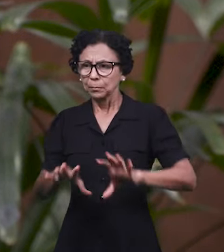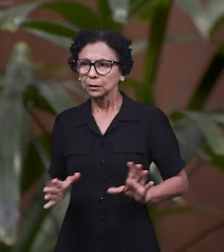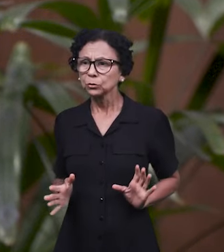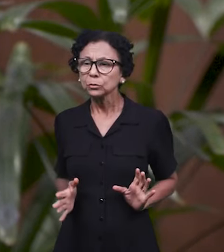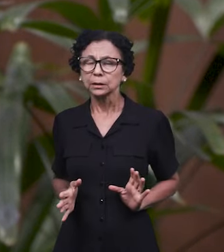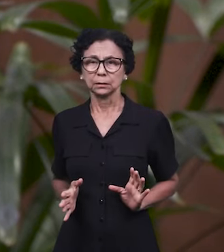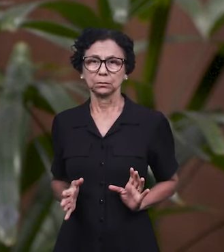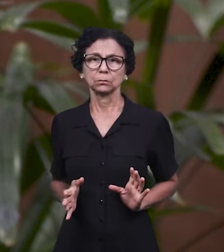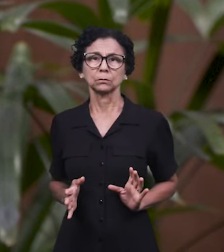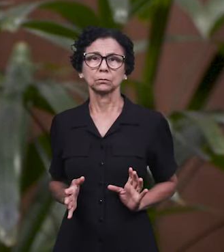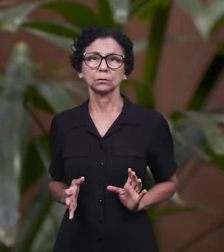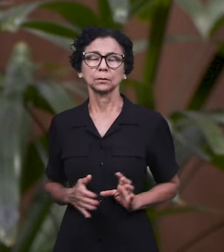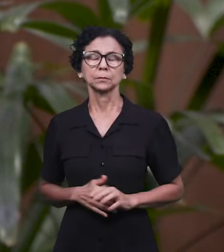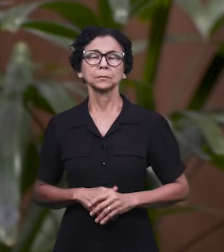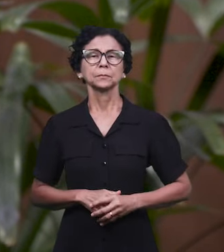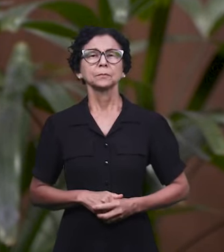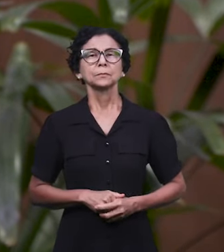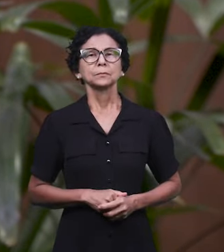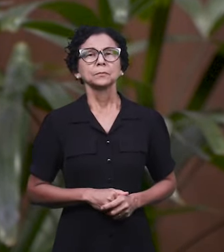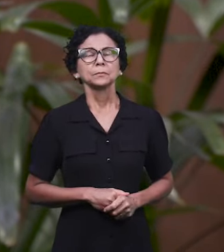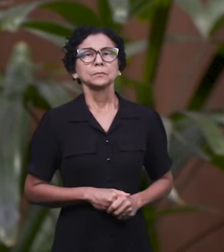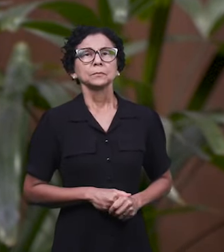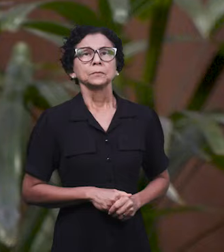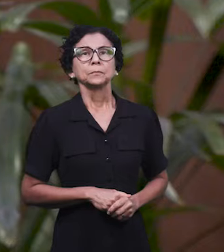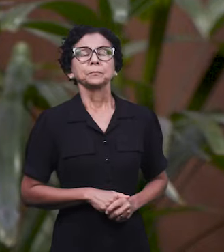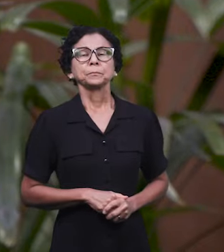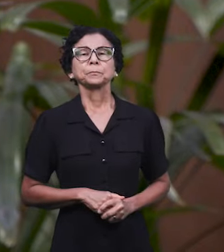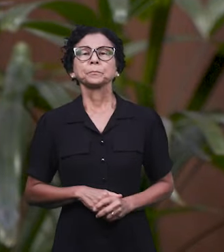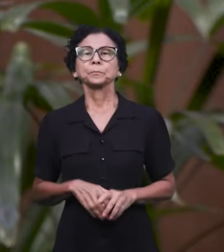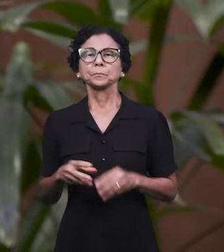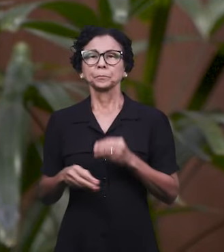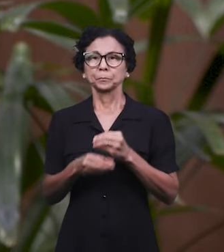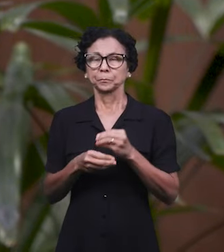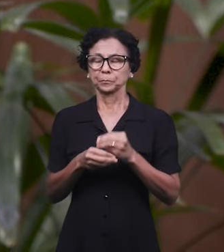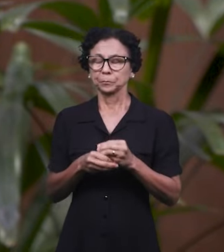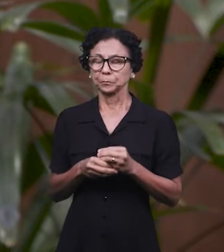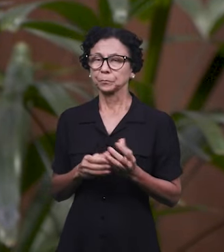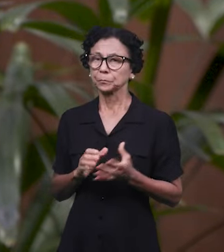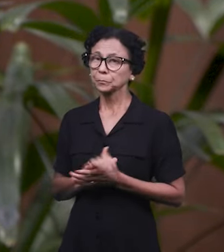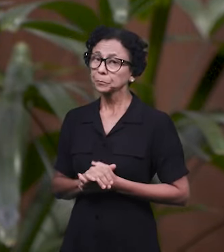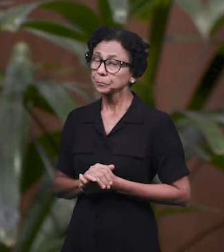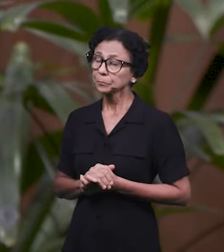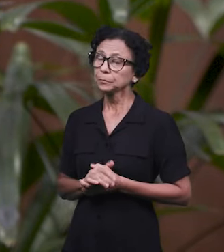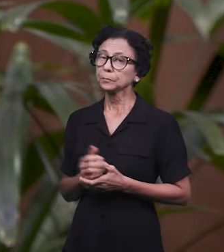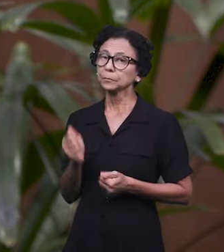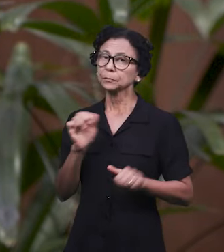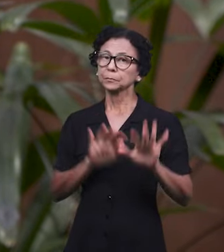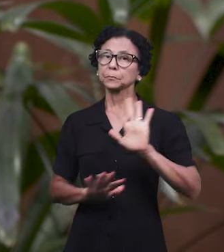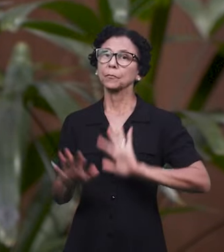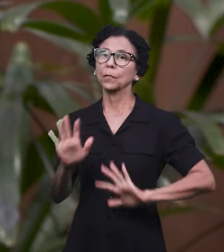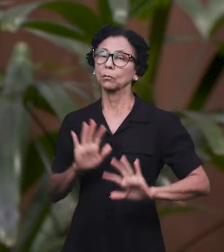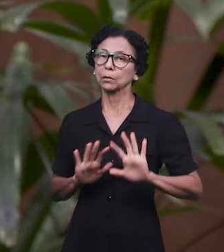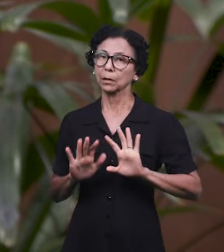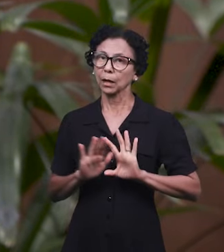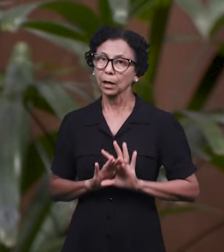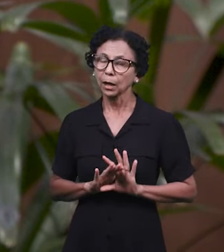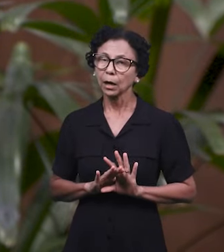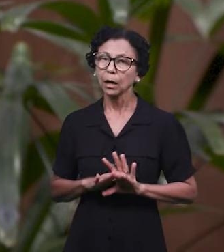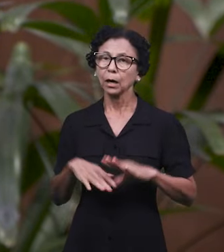exatamente Dr Rodrigo e fazendo até uma adenda que que o Dr Isaías disse eh nós temos que ter esse cuidado eh ao publicar